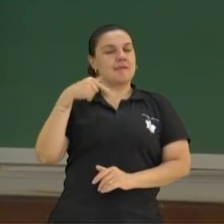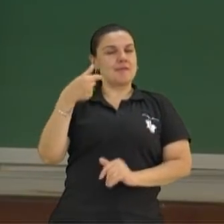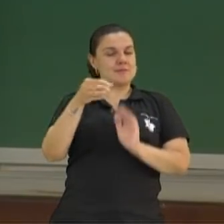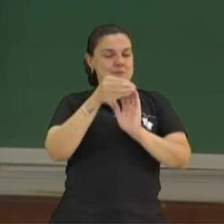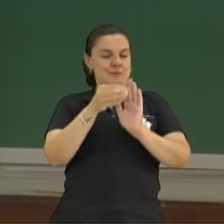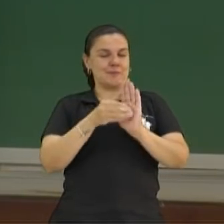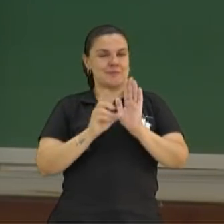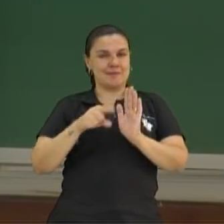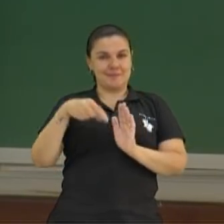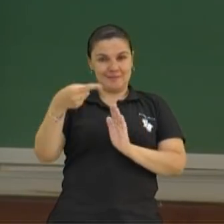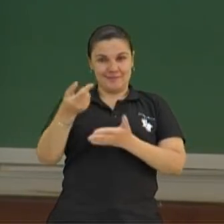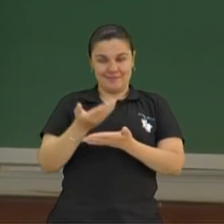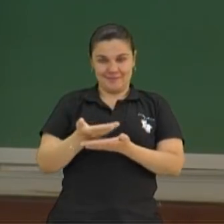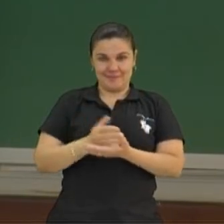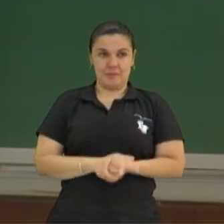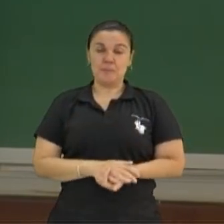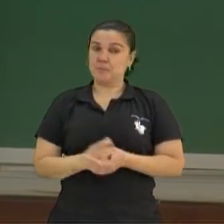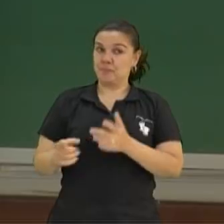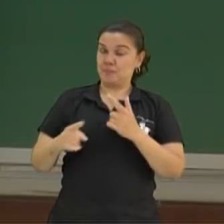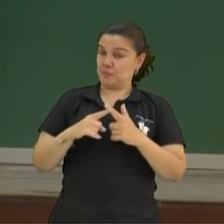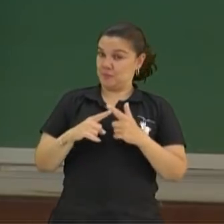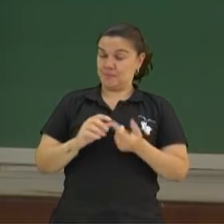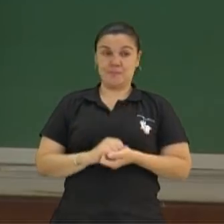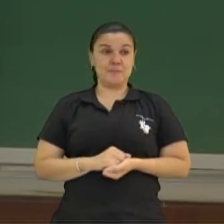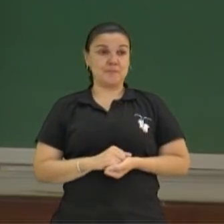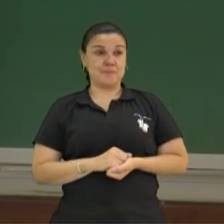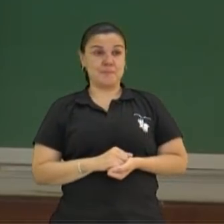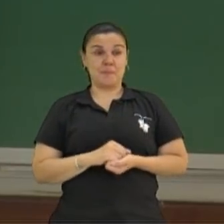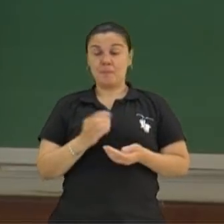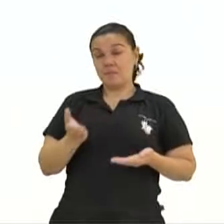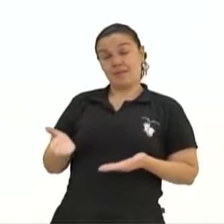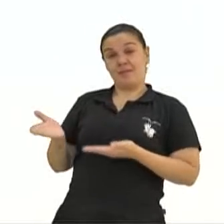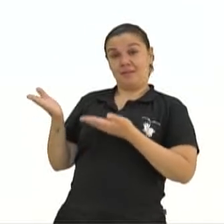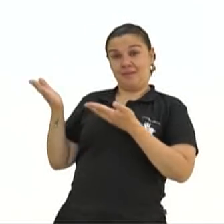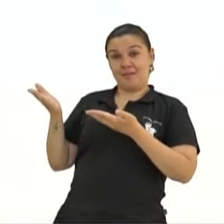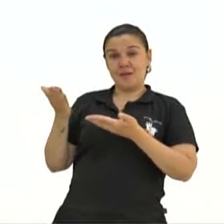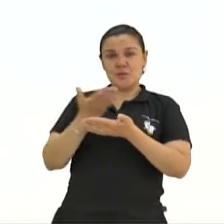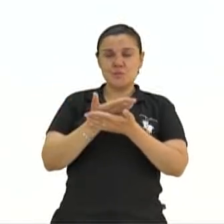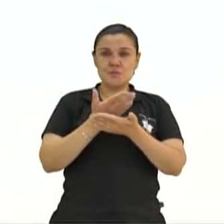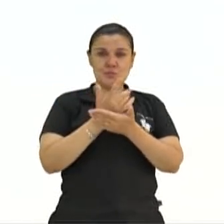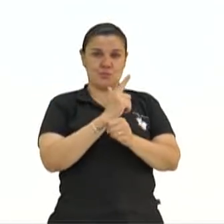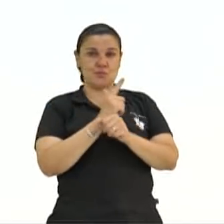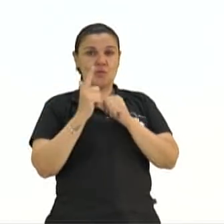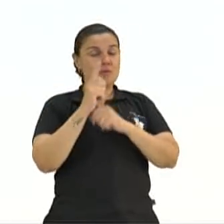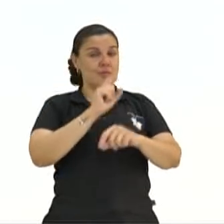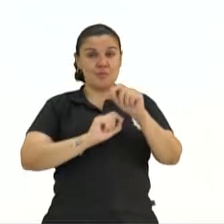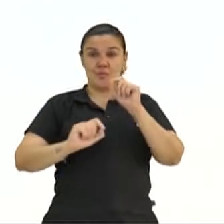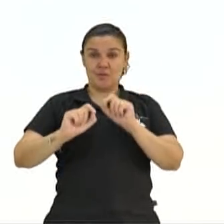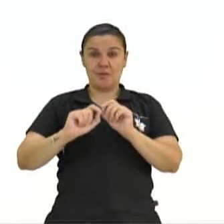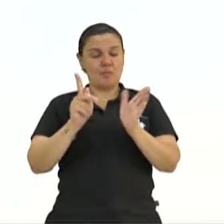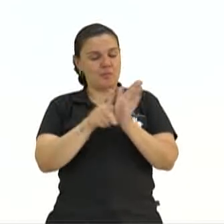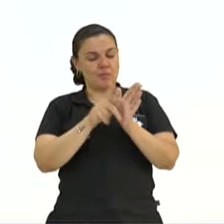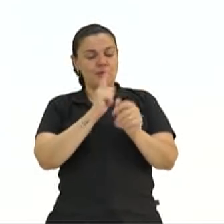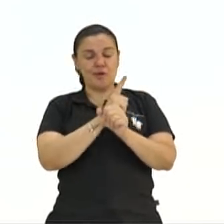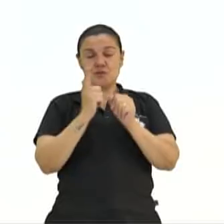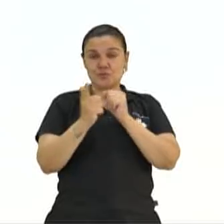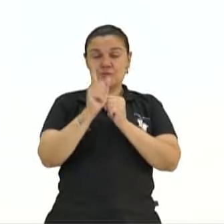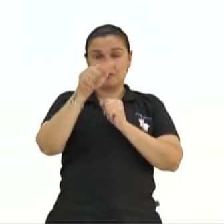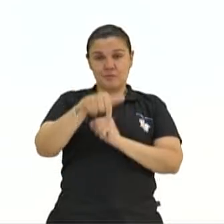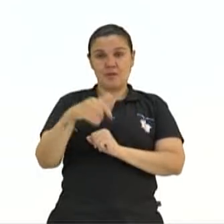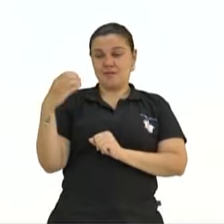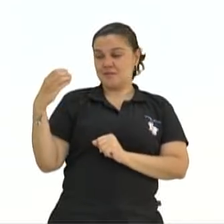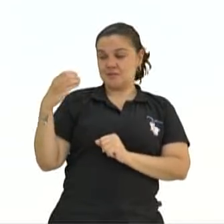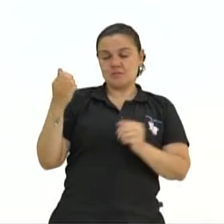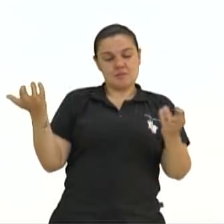conceitos na sequência da nossa aula. Por quê? Agora você vai ver aqui na tela o estudo da geografia, ou seja, que a geografia é uma ciência que